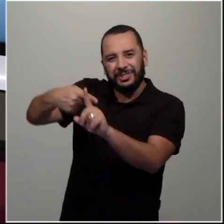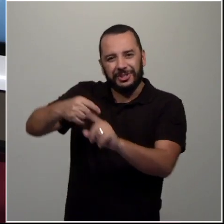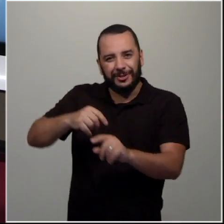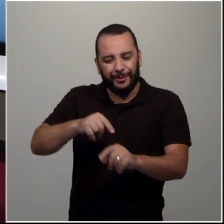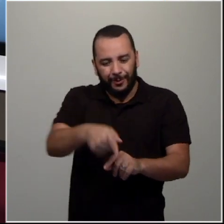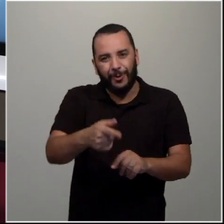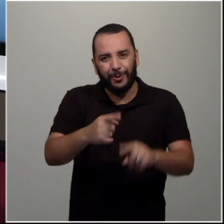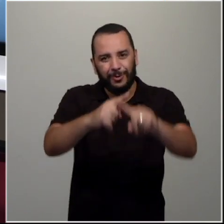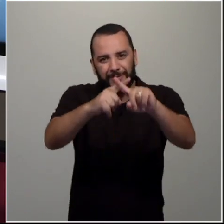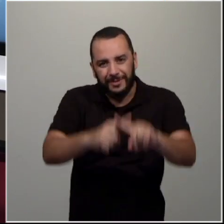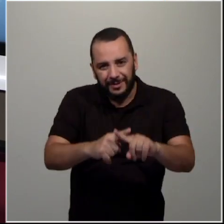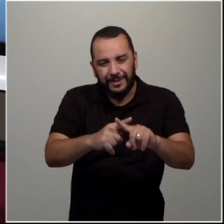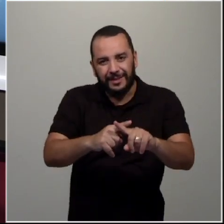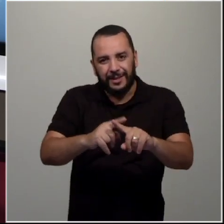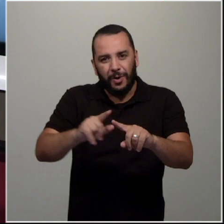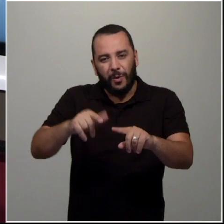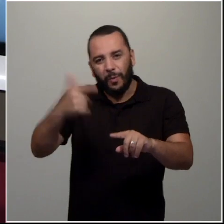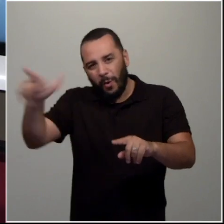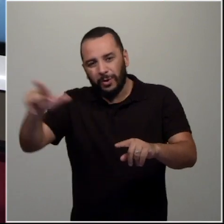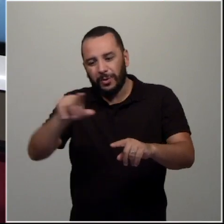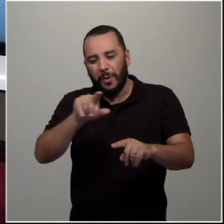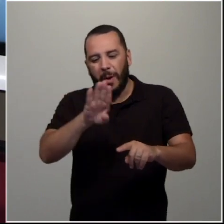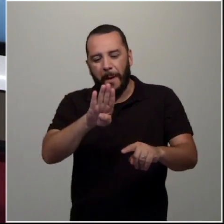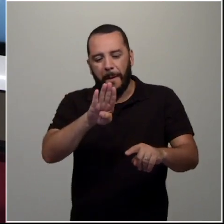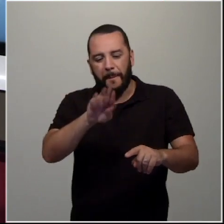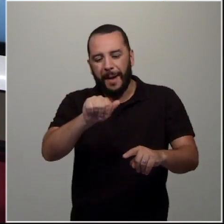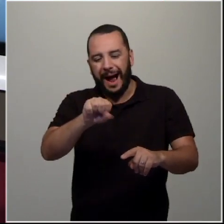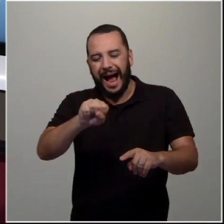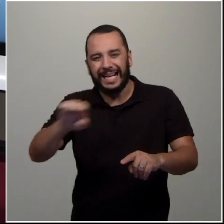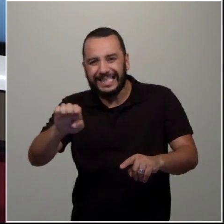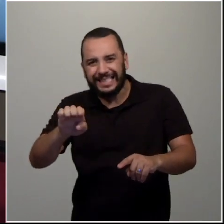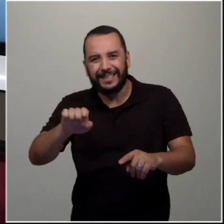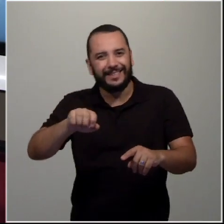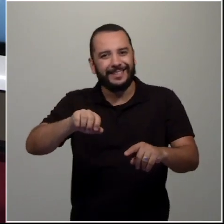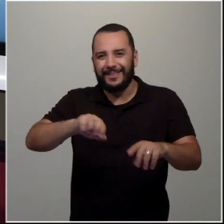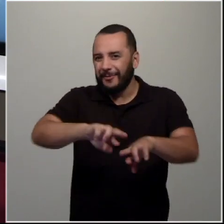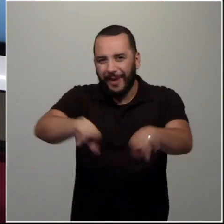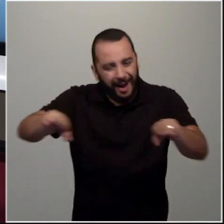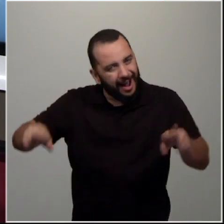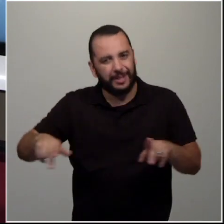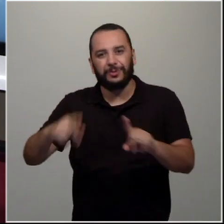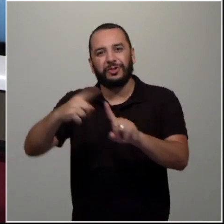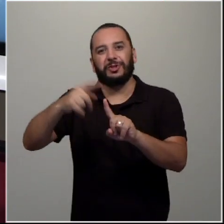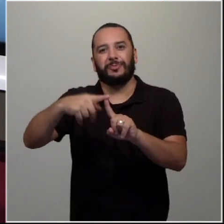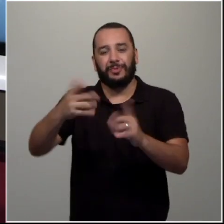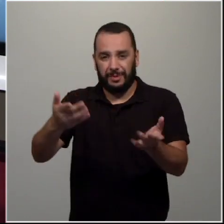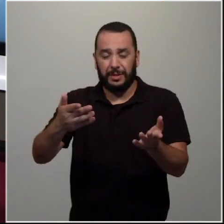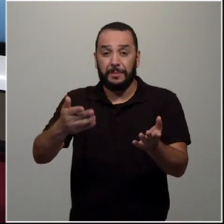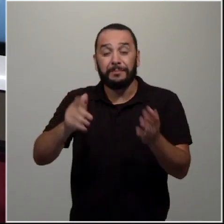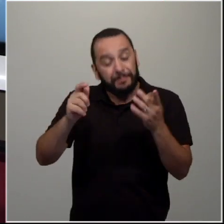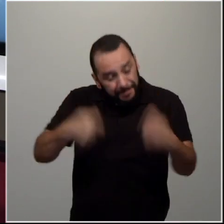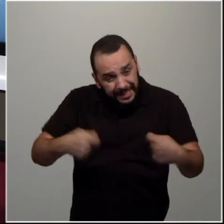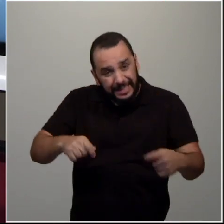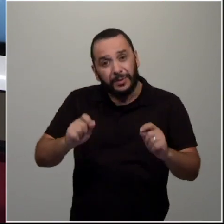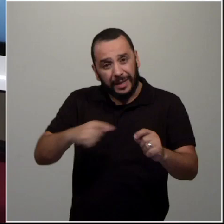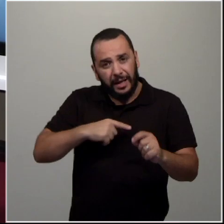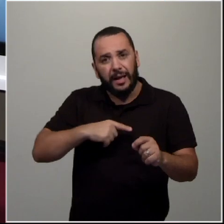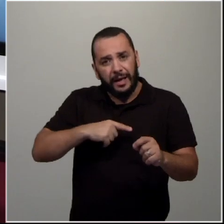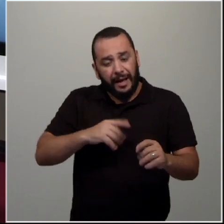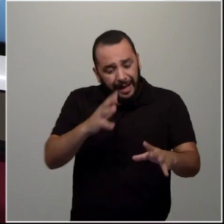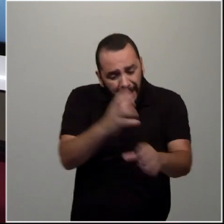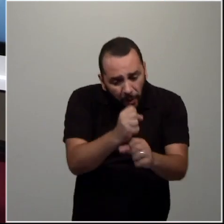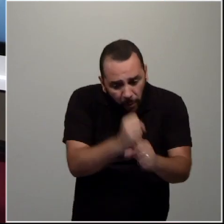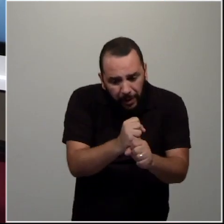sistema profissional base ele só vai perceber quando ele tiver a possibilidade realmente de trabalhar é esses diferentes sistemas